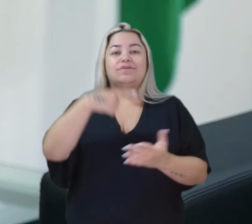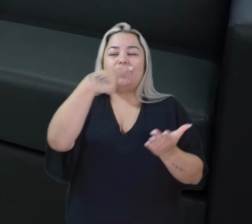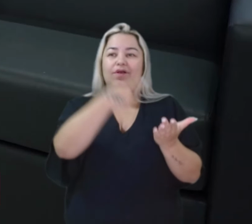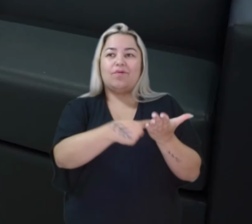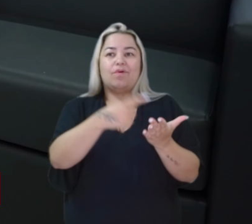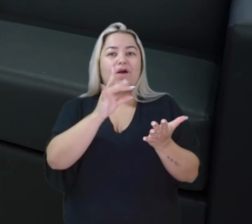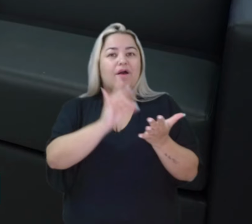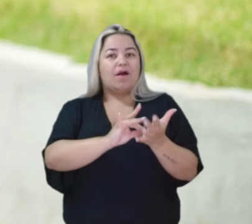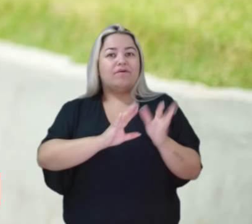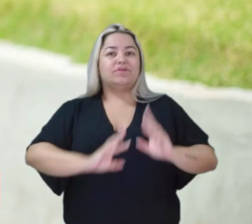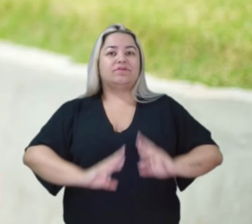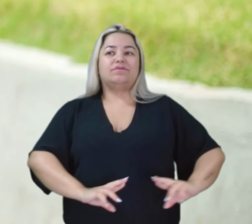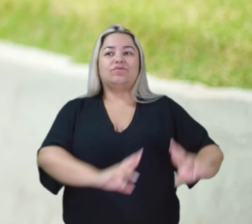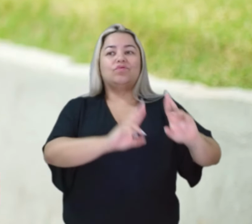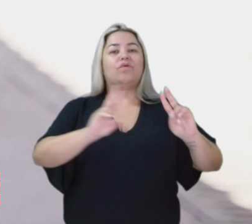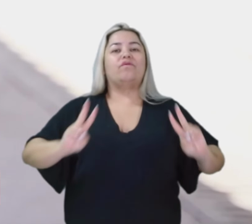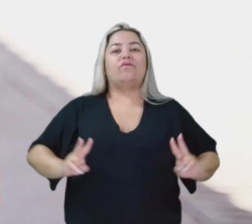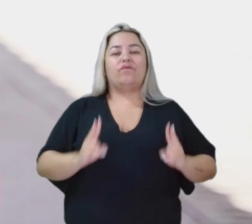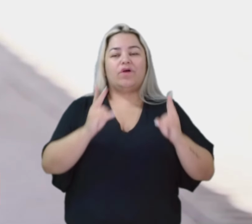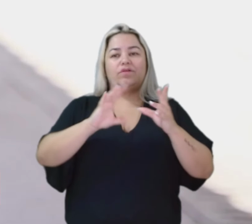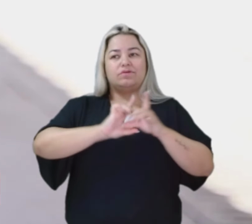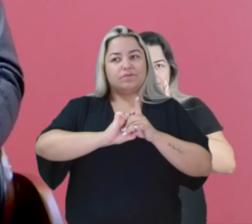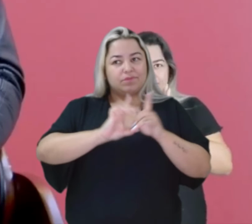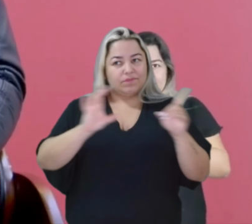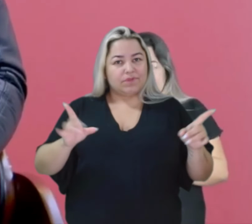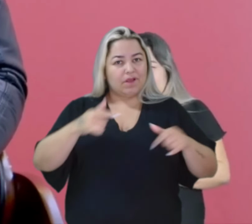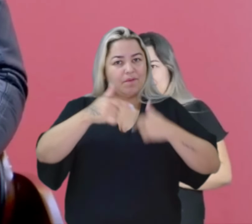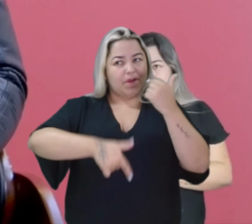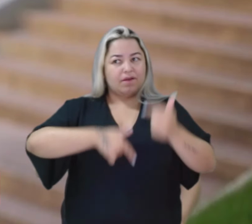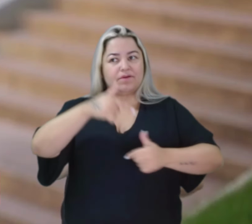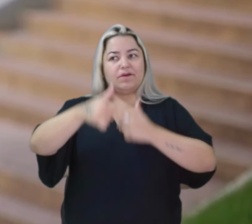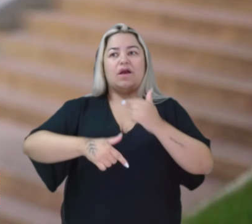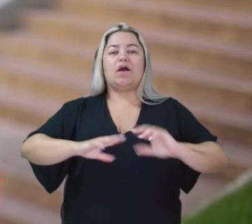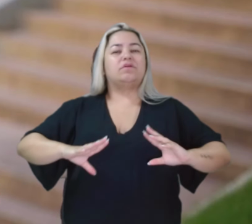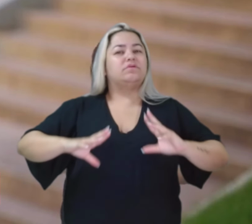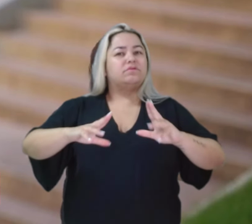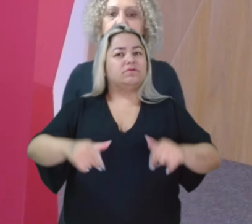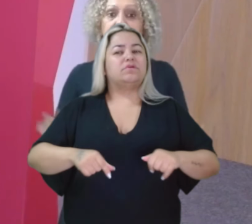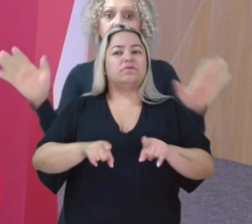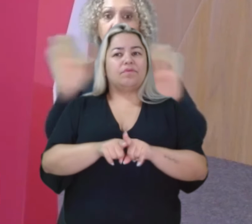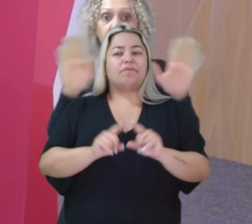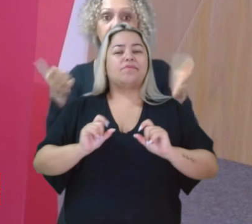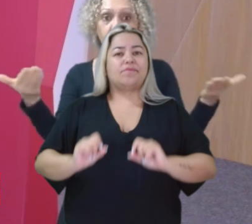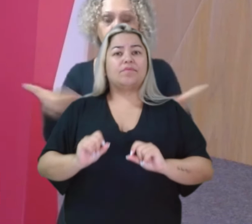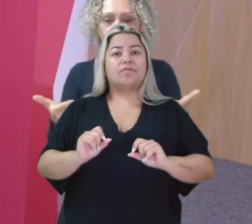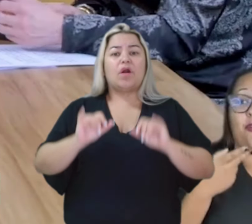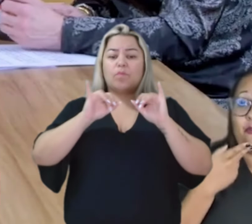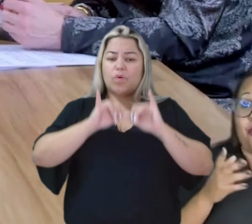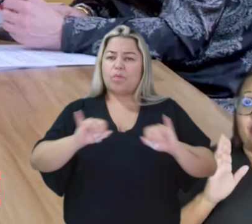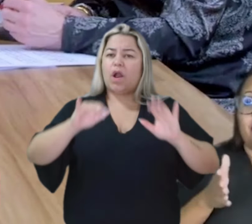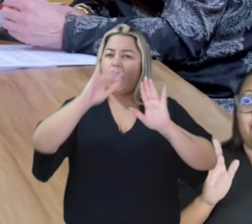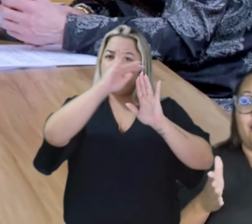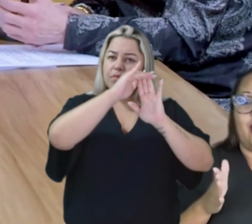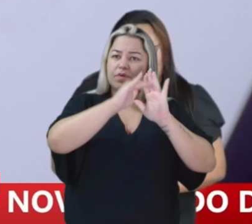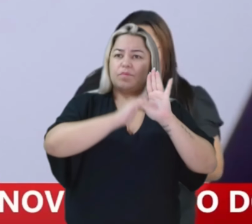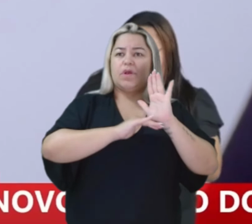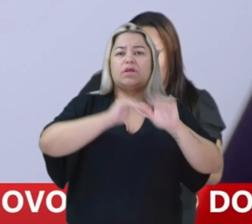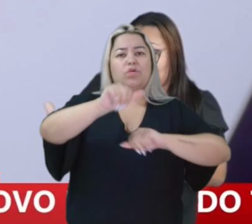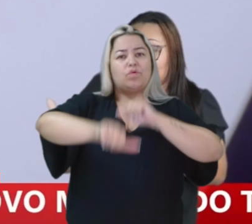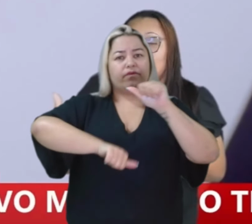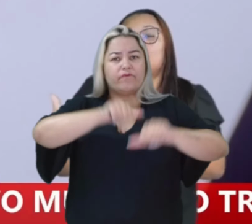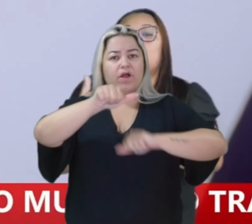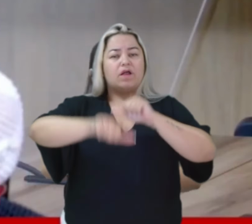com a verdade e com os valores democráticos. Trabalhamos a todo vapor para levar até você uma programação